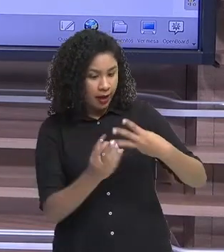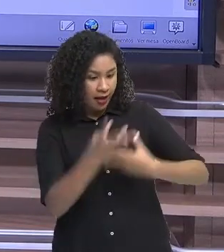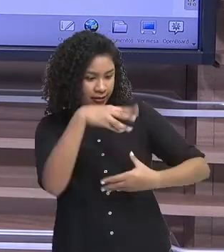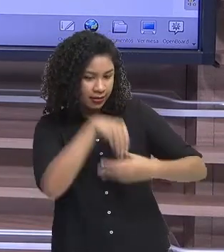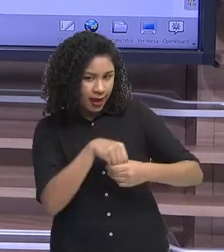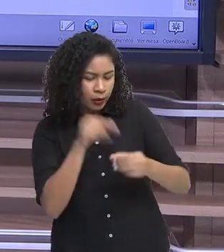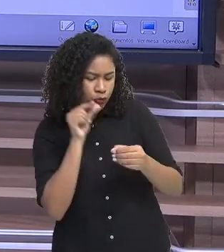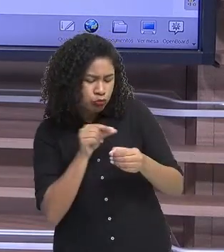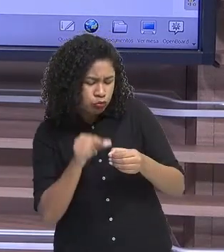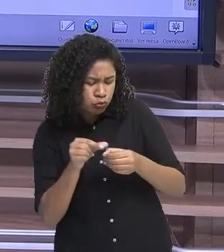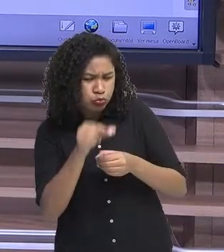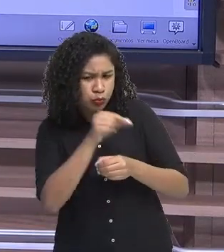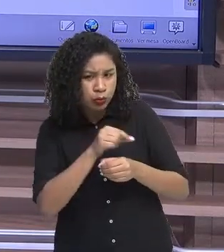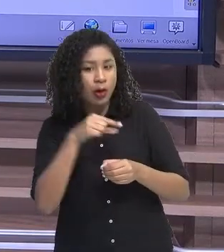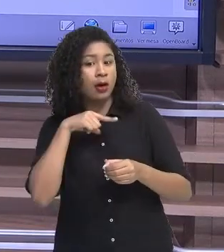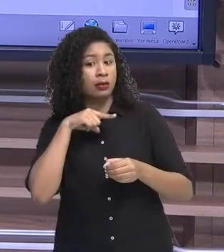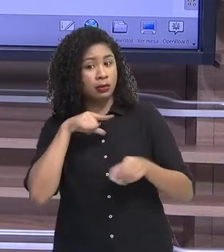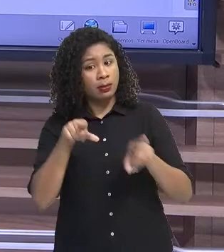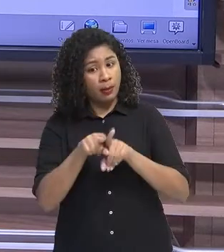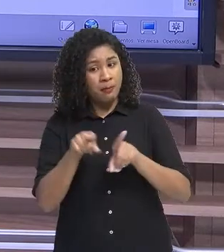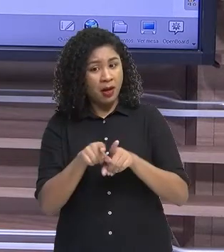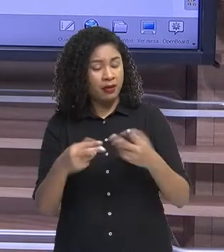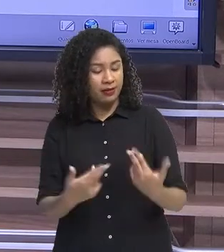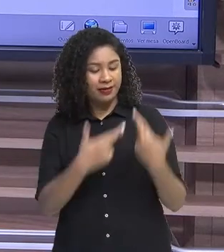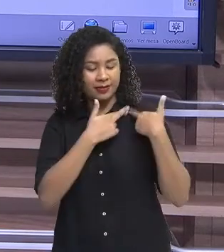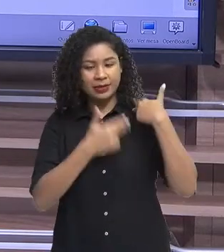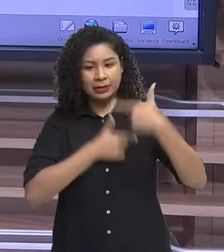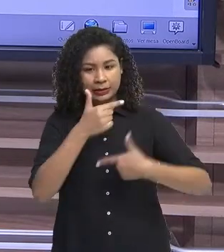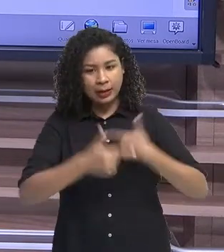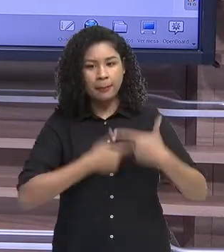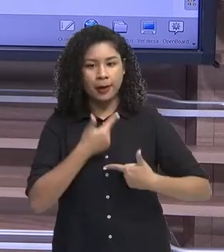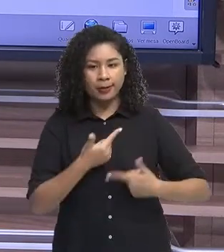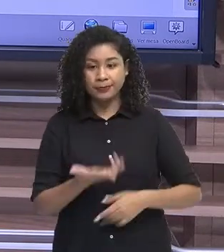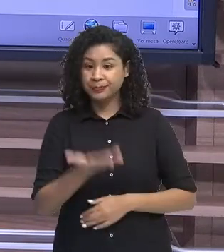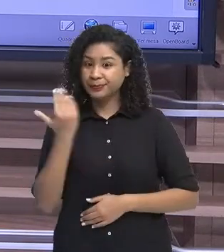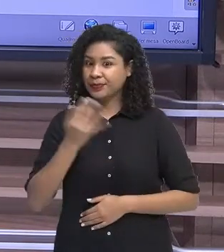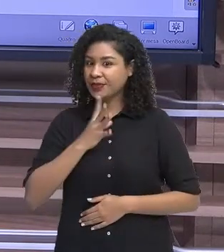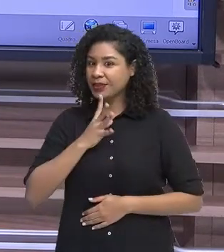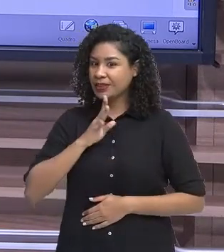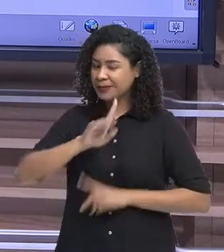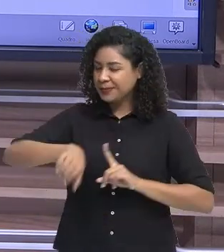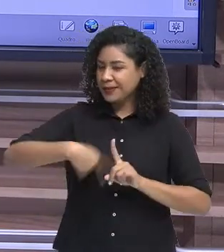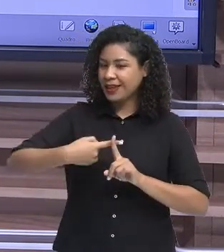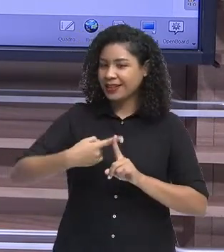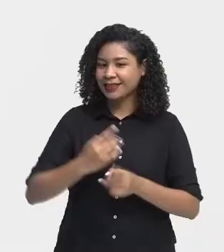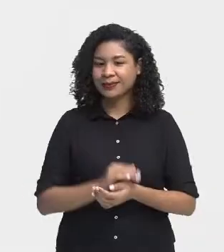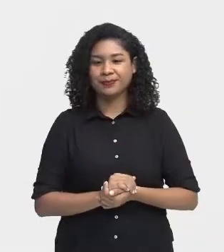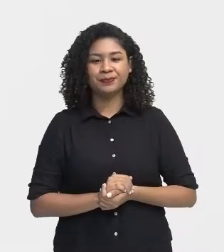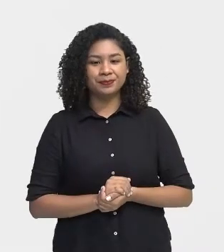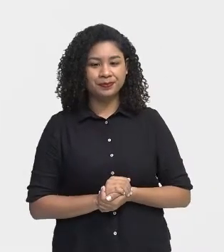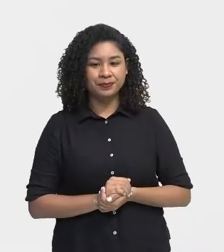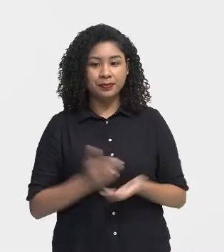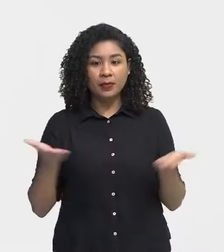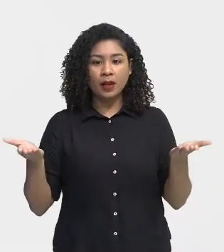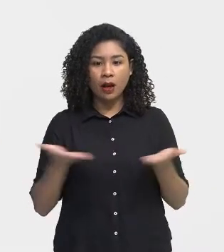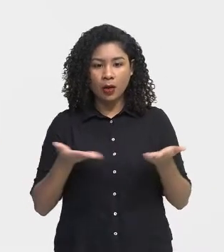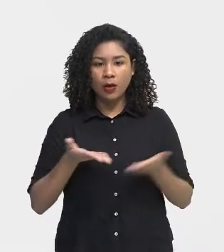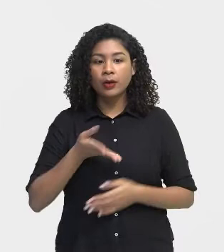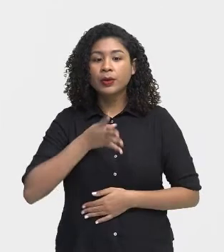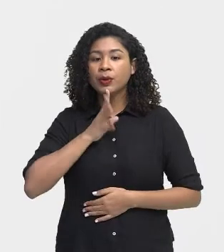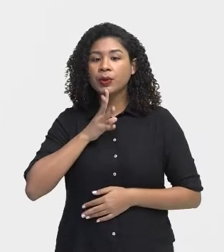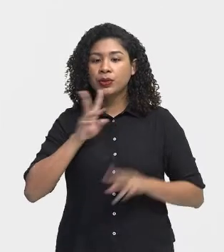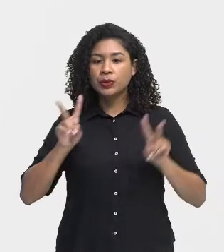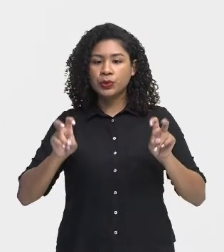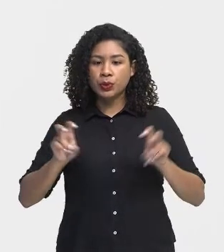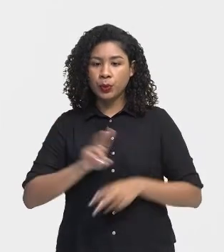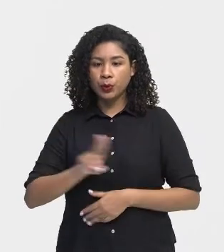específica. E aí a gente vai conhecer um pouquinho mais sobre cada uma delas, tá? Vamos observar aí agora o